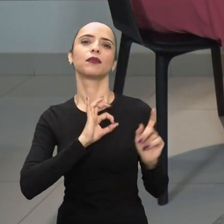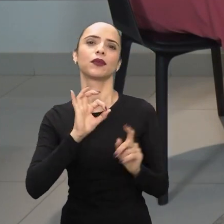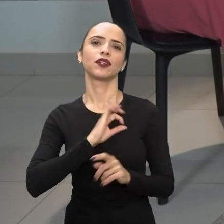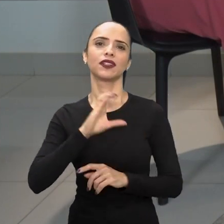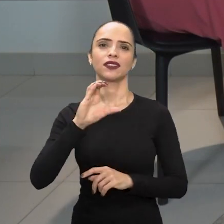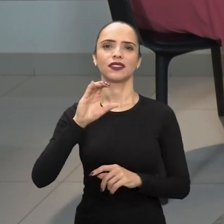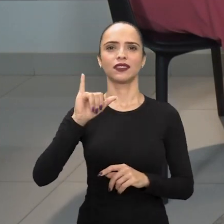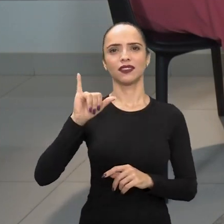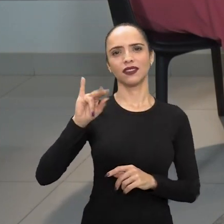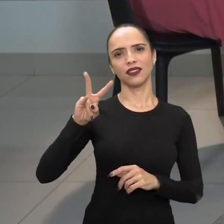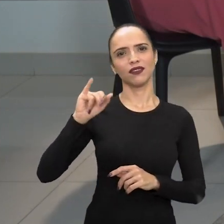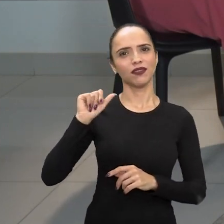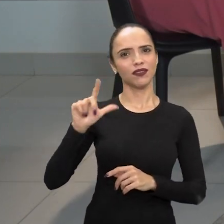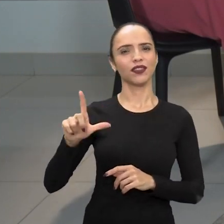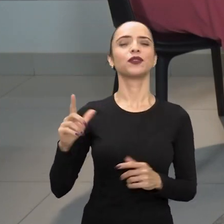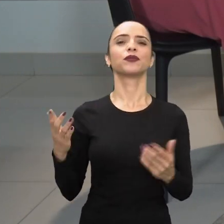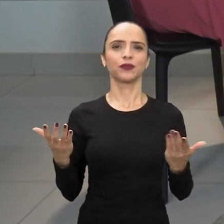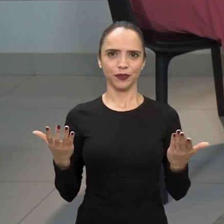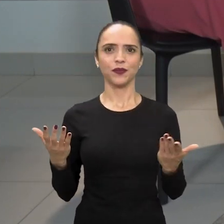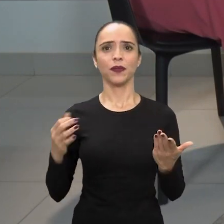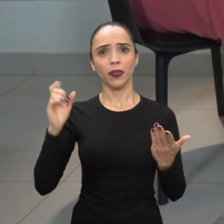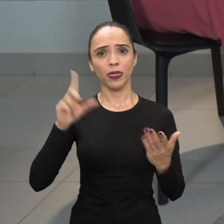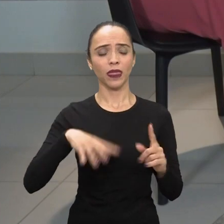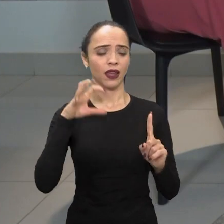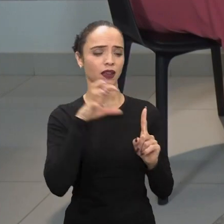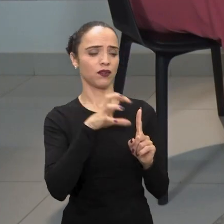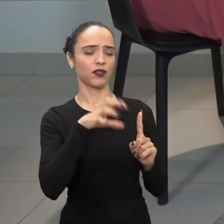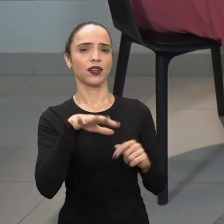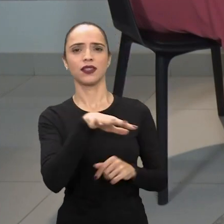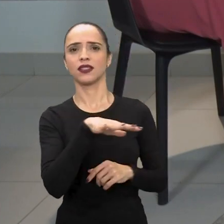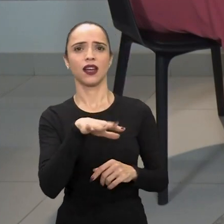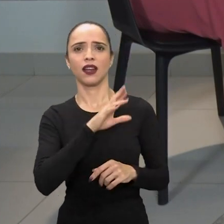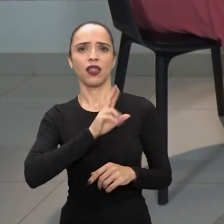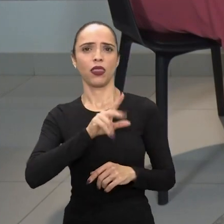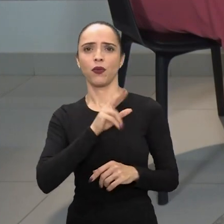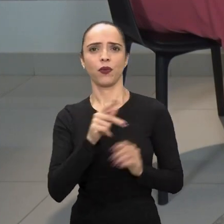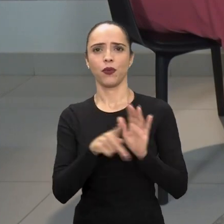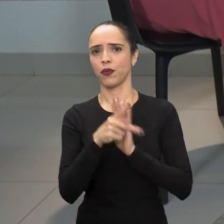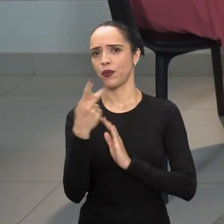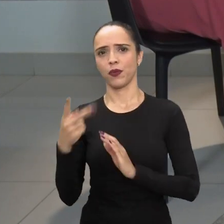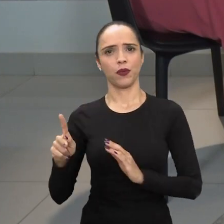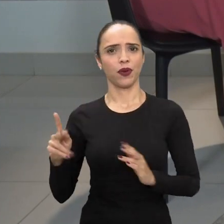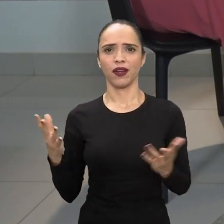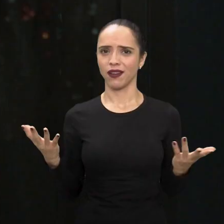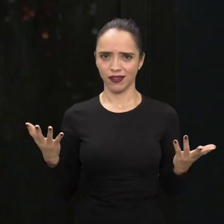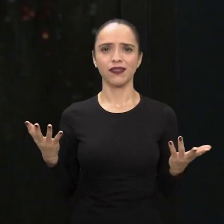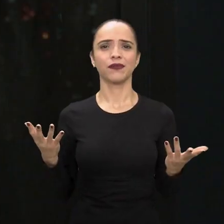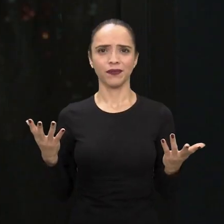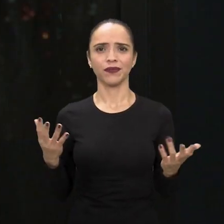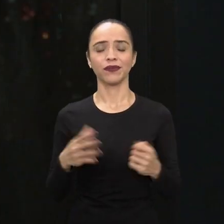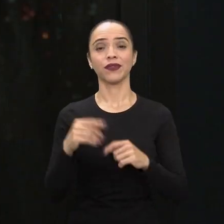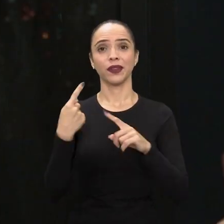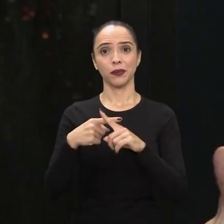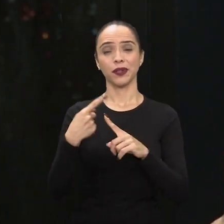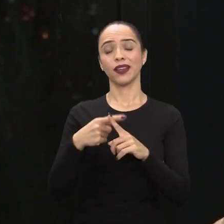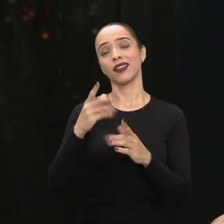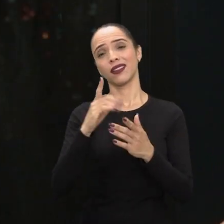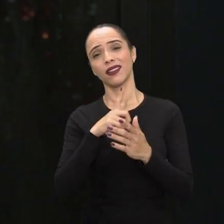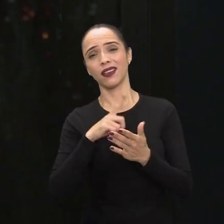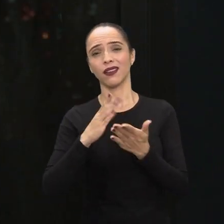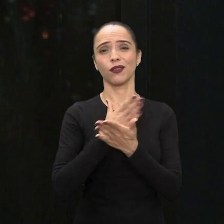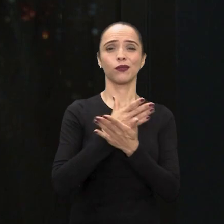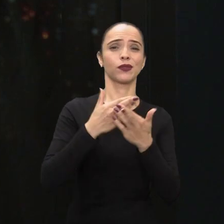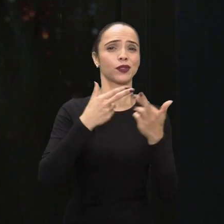querendo investigar exatamente influenciou no área que não é deles né mas que tem certas regulamentações é não legais